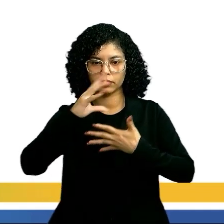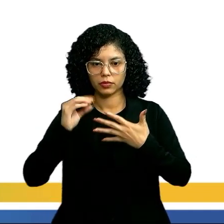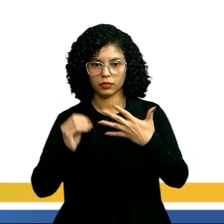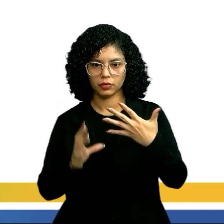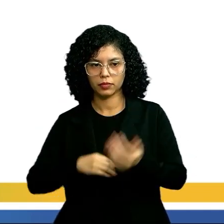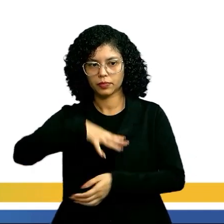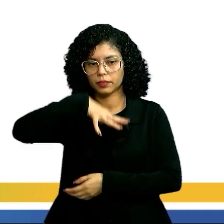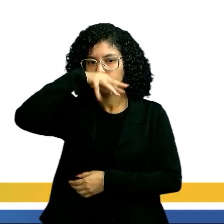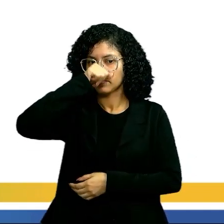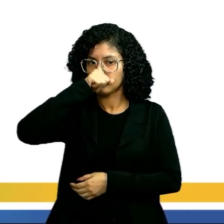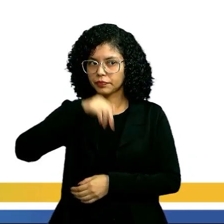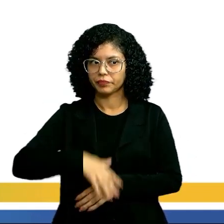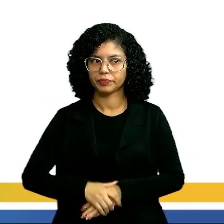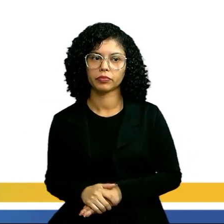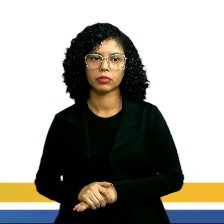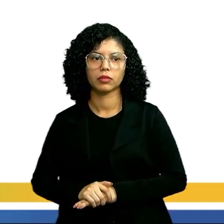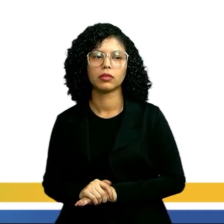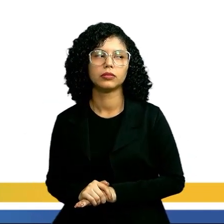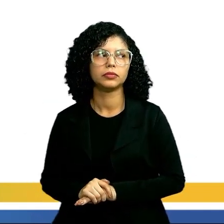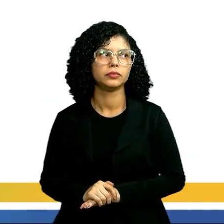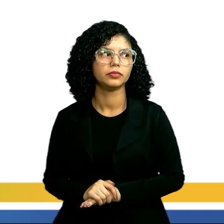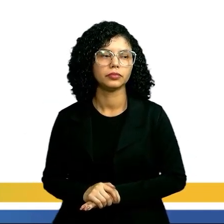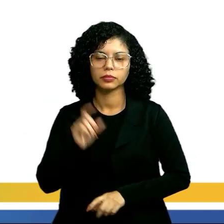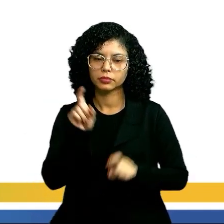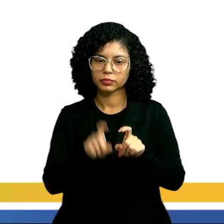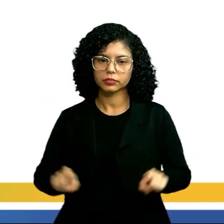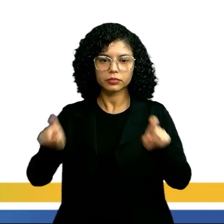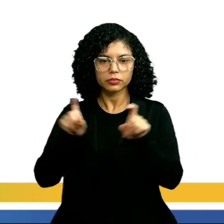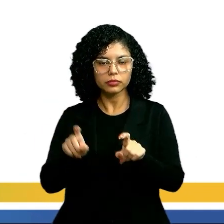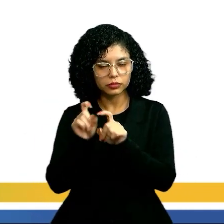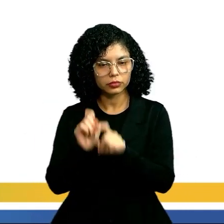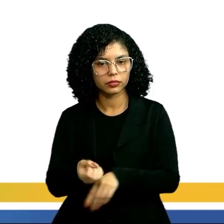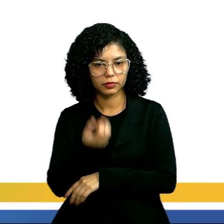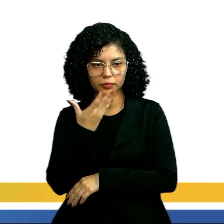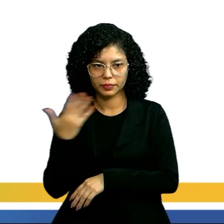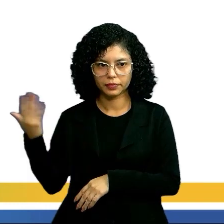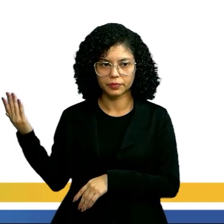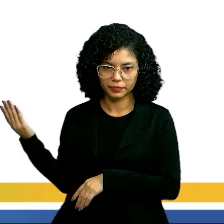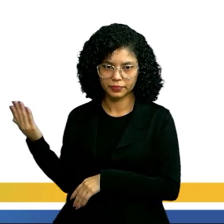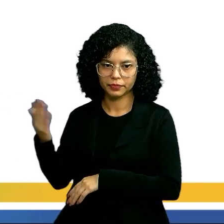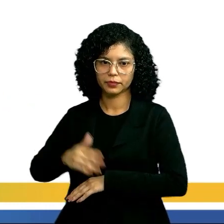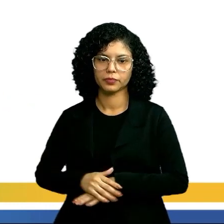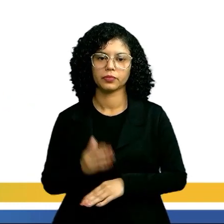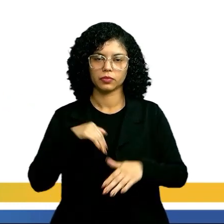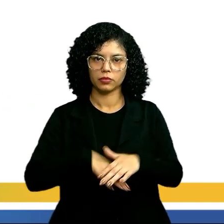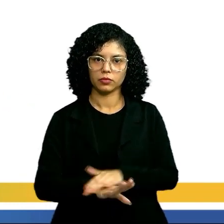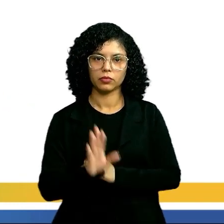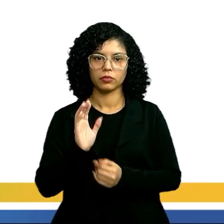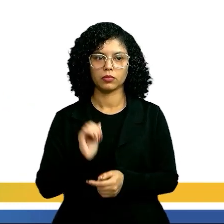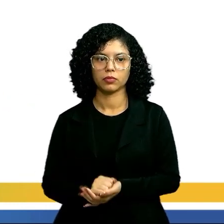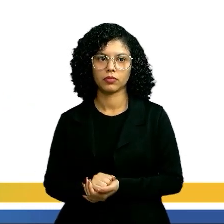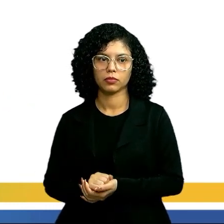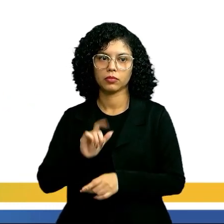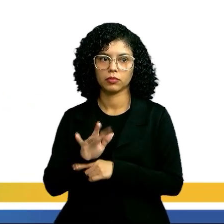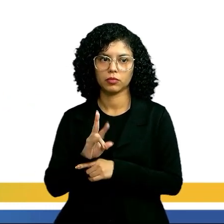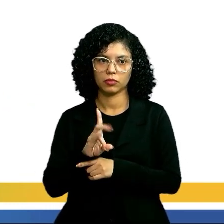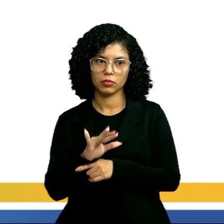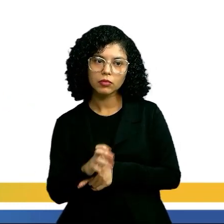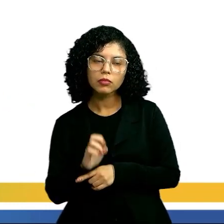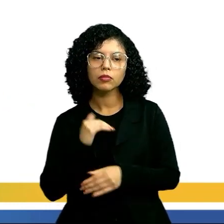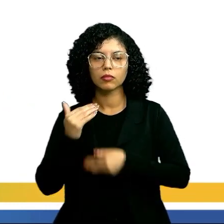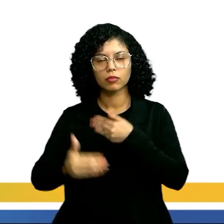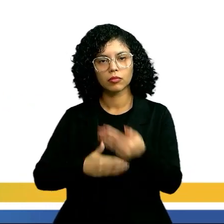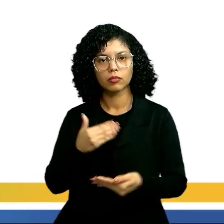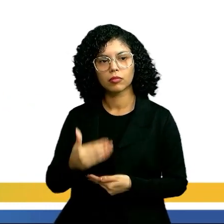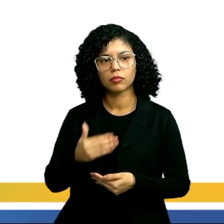Façam um print aí, se estão no computador, e guardem isso aí, tá ok? A glicólise é o processo